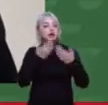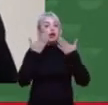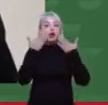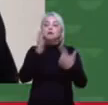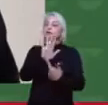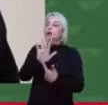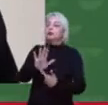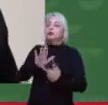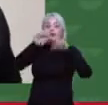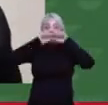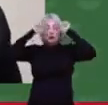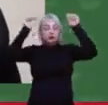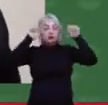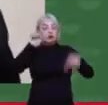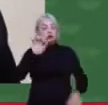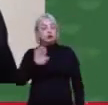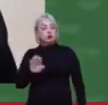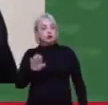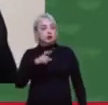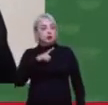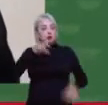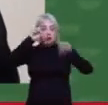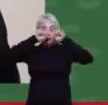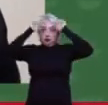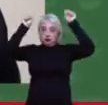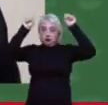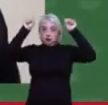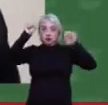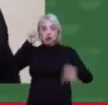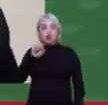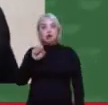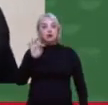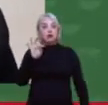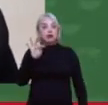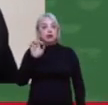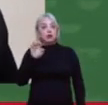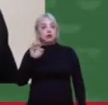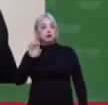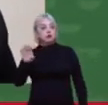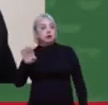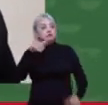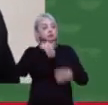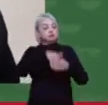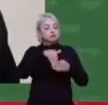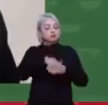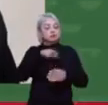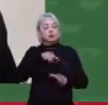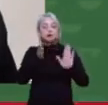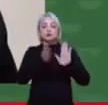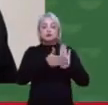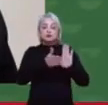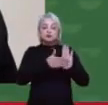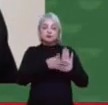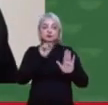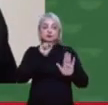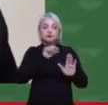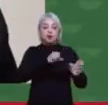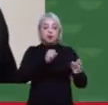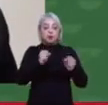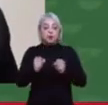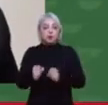apresente ao TSE. Por falar em Tribunal Superior Eleitoral, nessa proposta daria